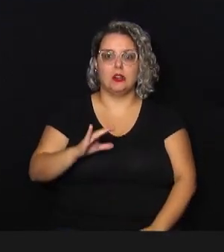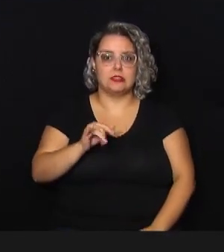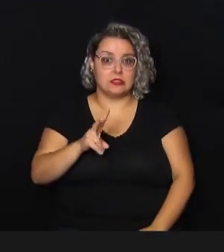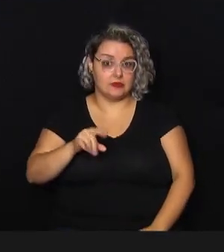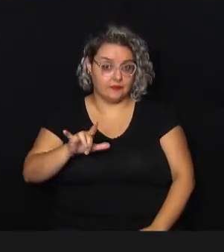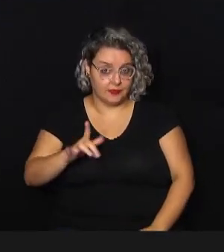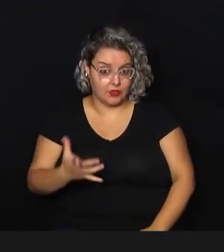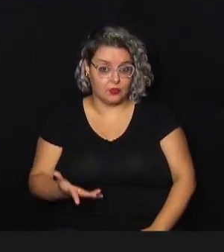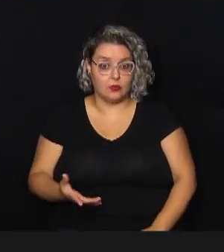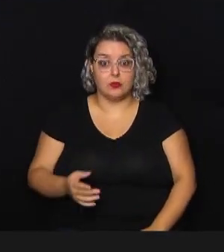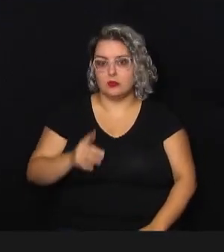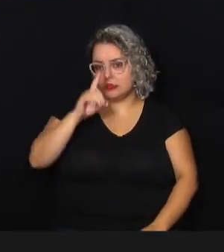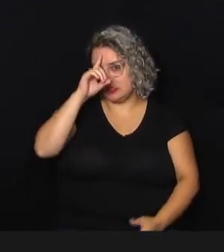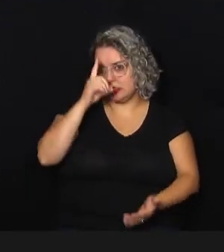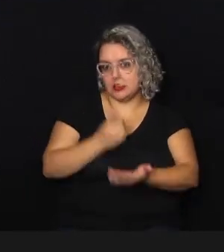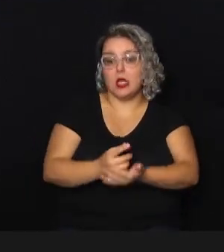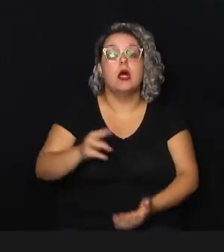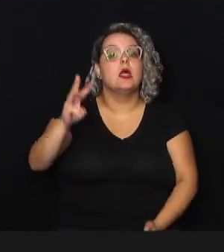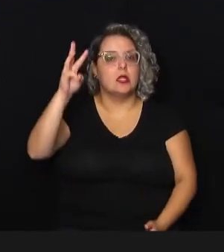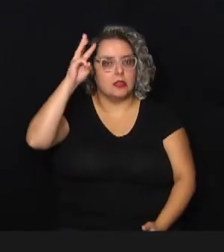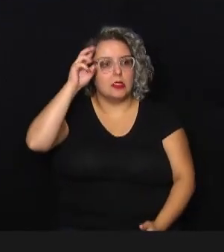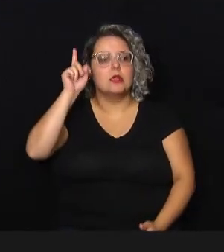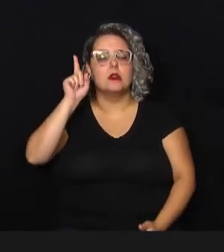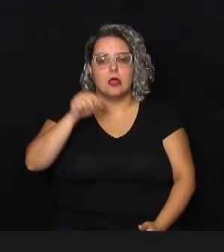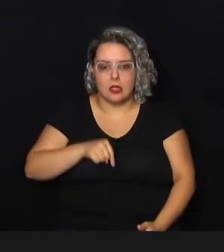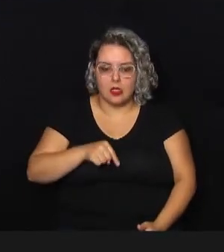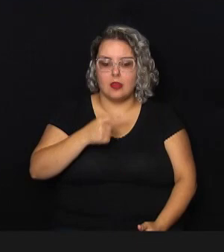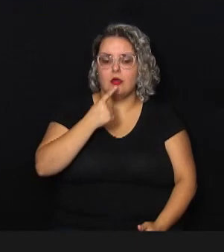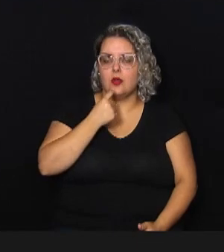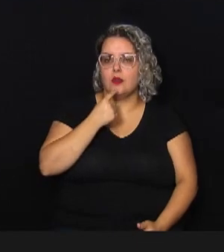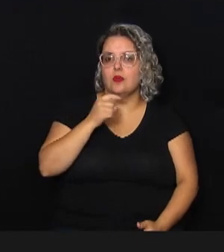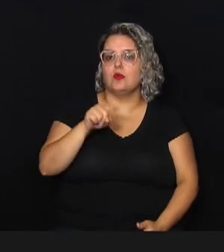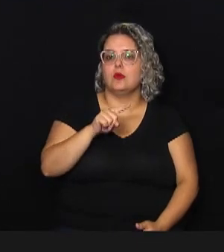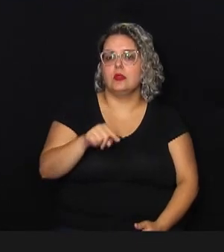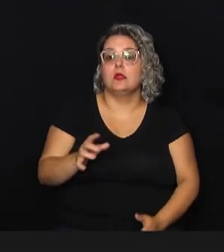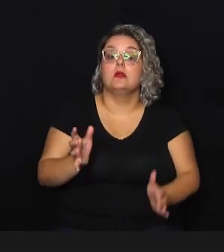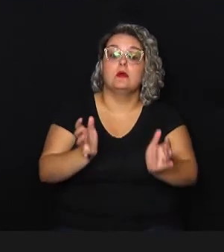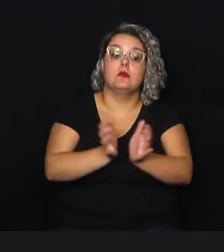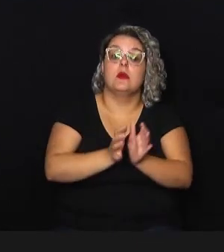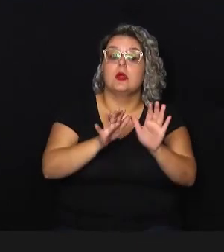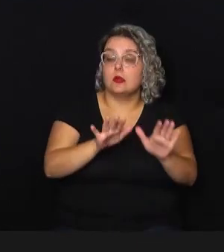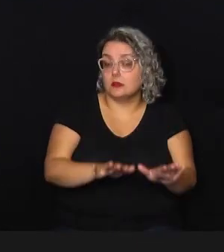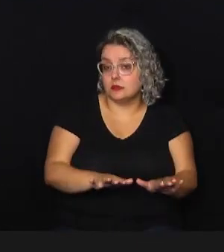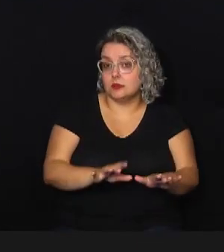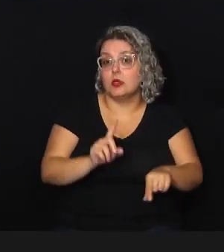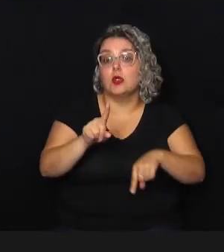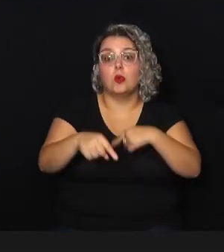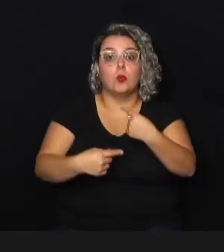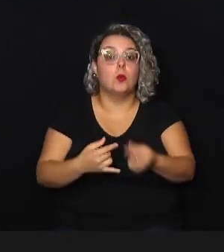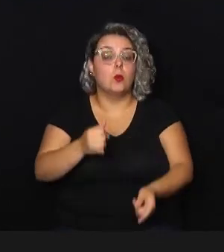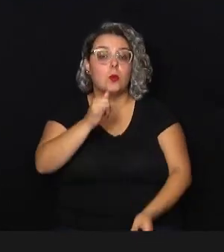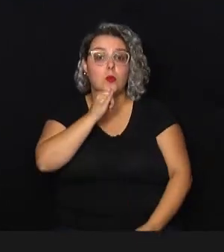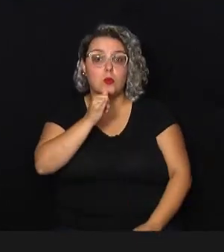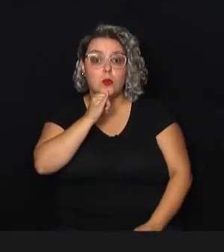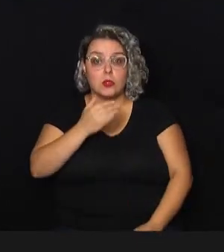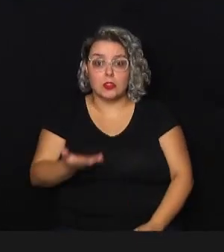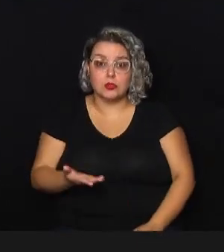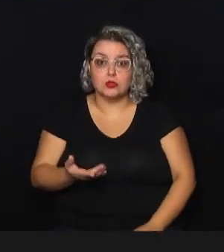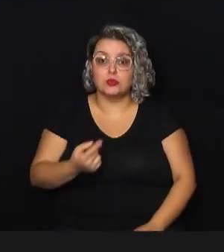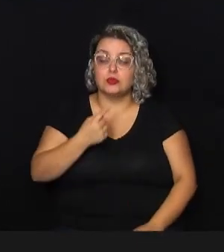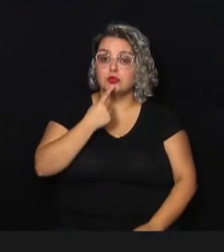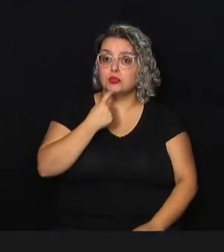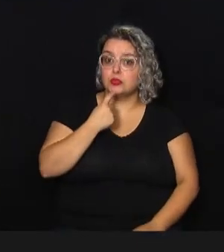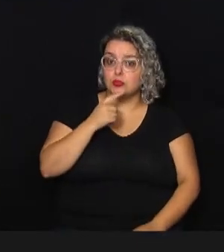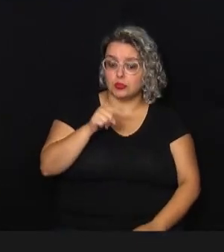que a terça-feira é feriado, então se aplica àquela categoria. E um outro exemplo no feriado em